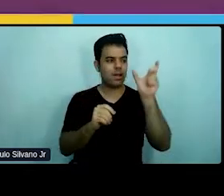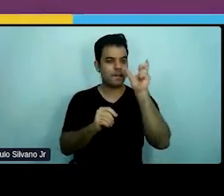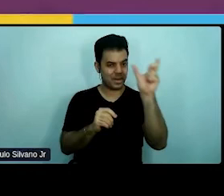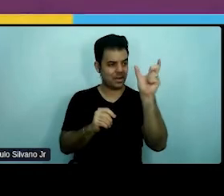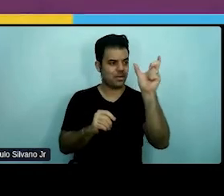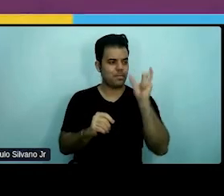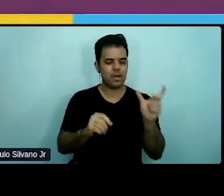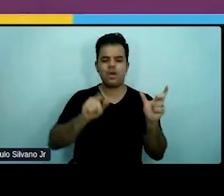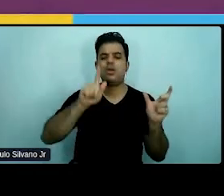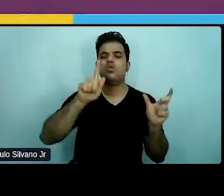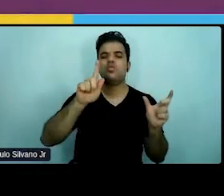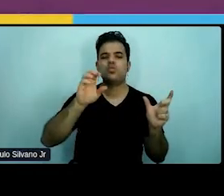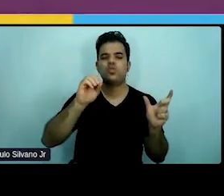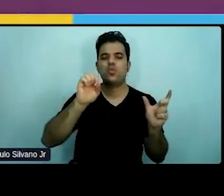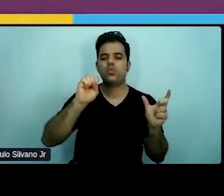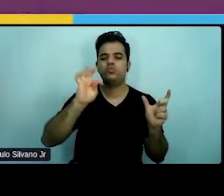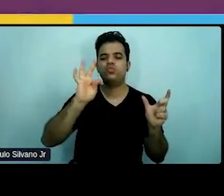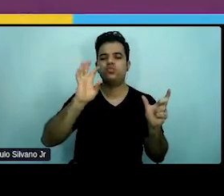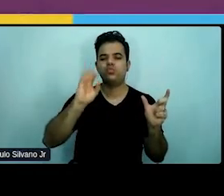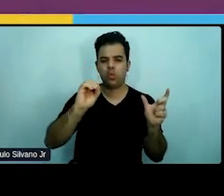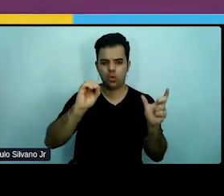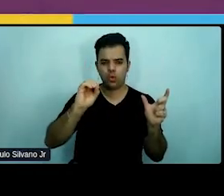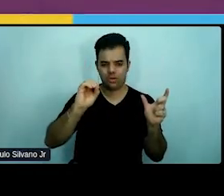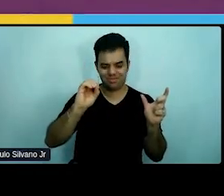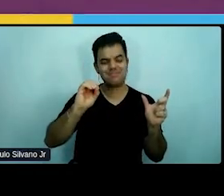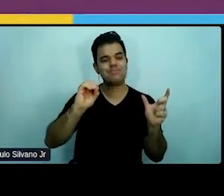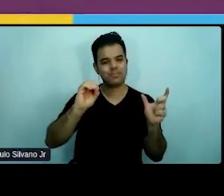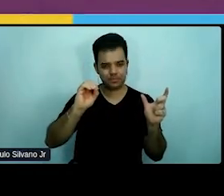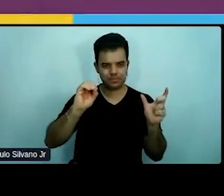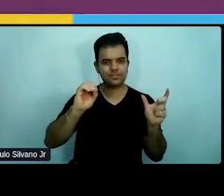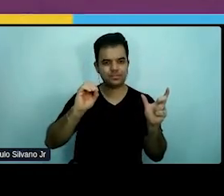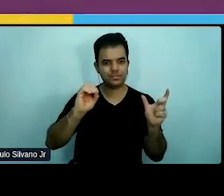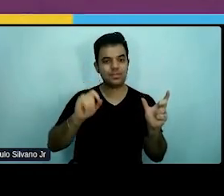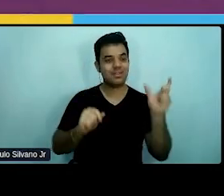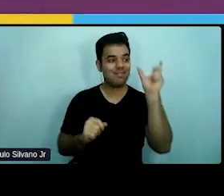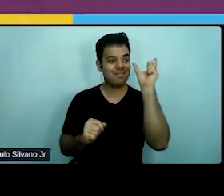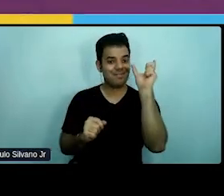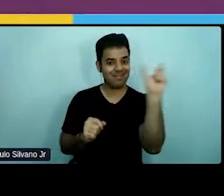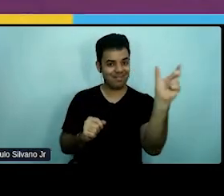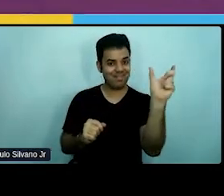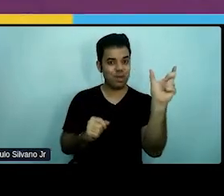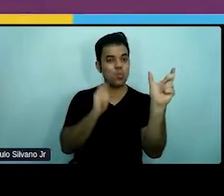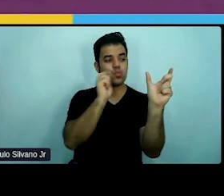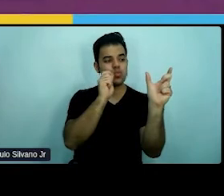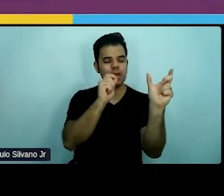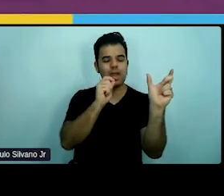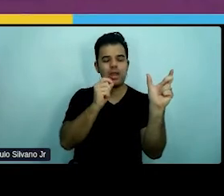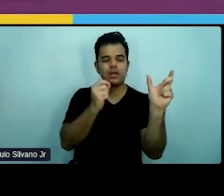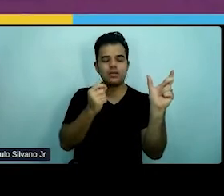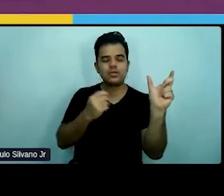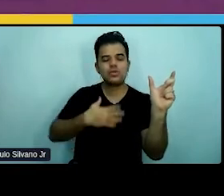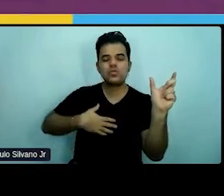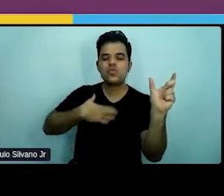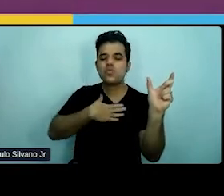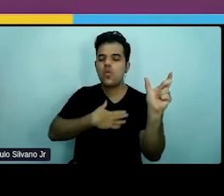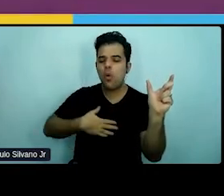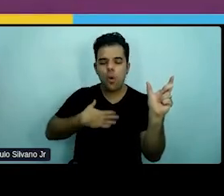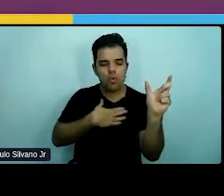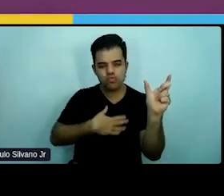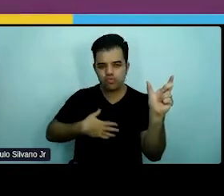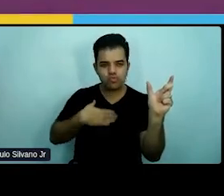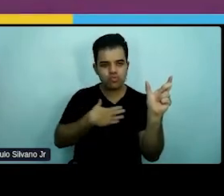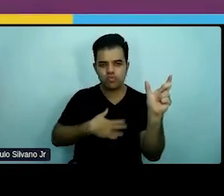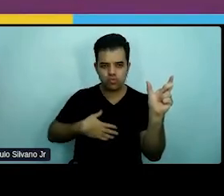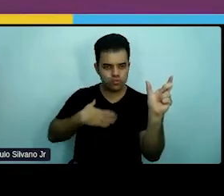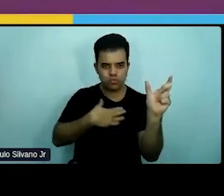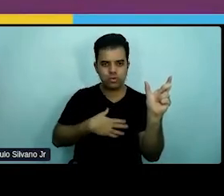segundo exemplo. No primeiro exemplo, né, eu tenho aí o gosto como verbo, certo? Já no segundo exemplo, eu tenho o gosto aí, né,